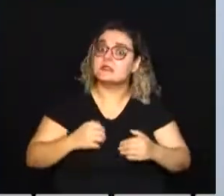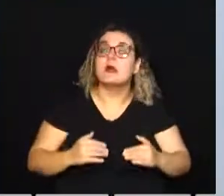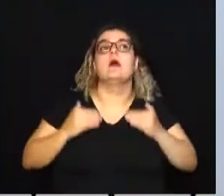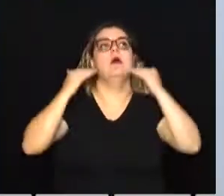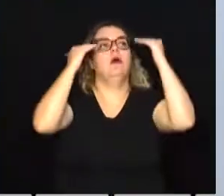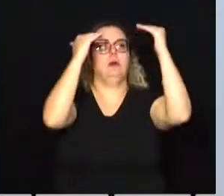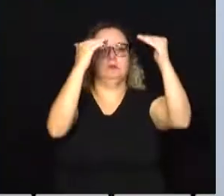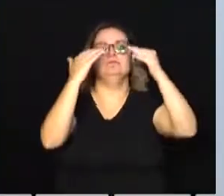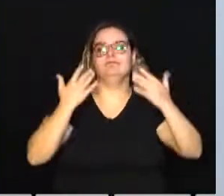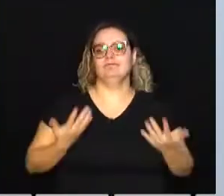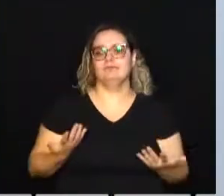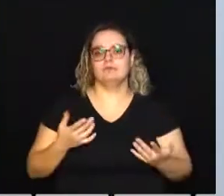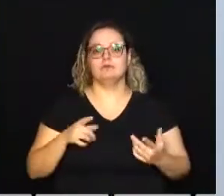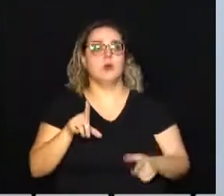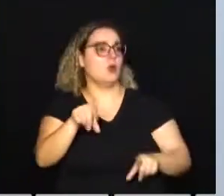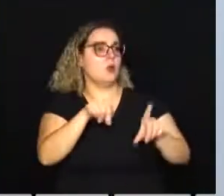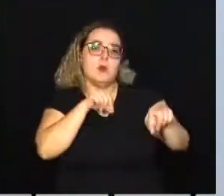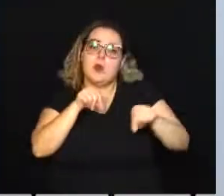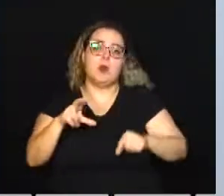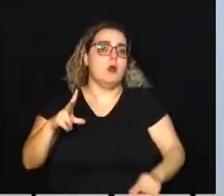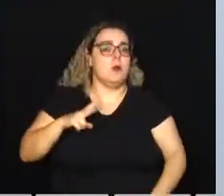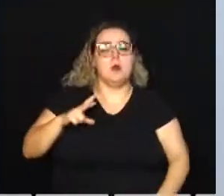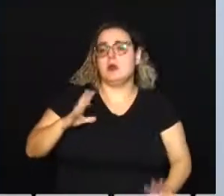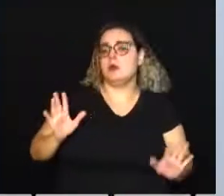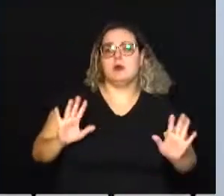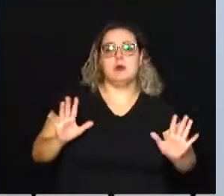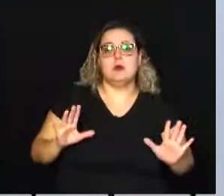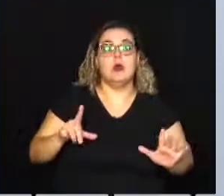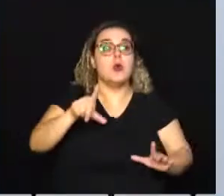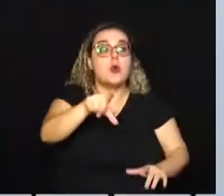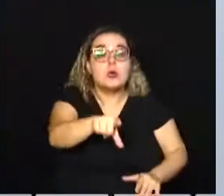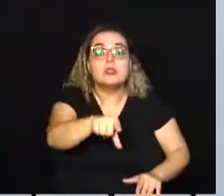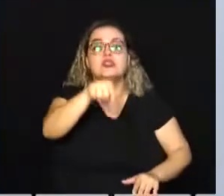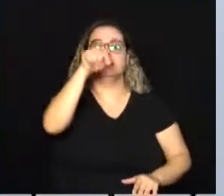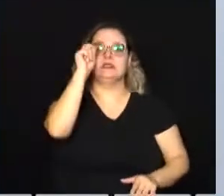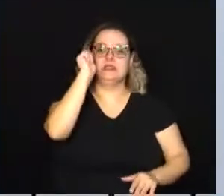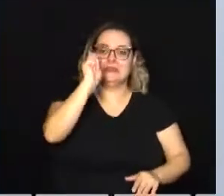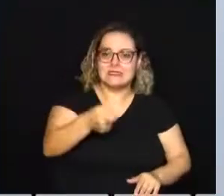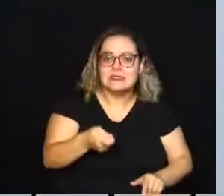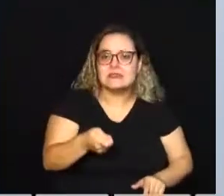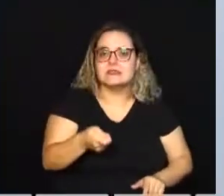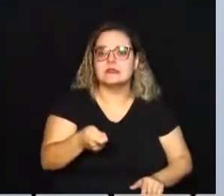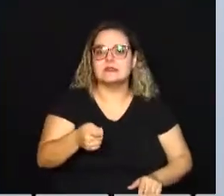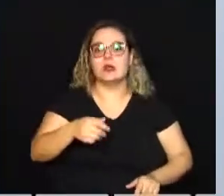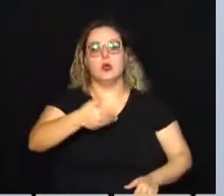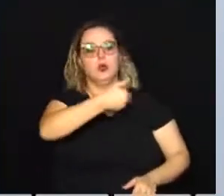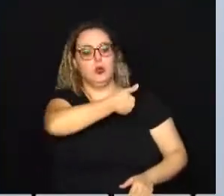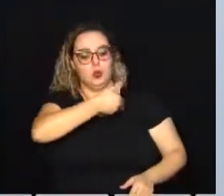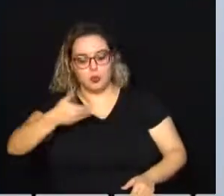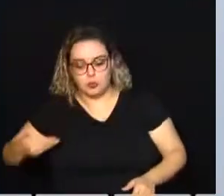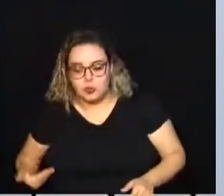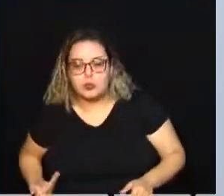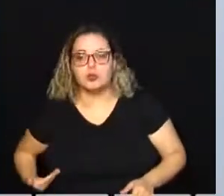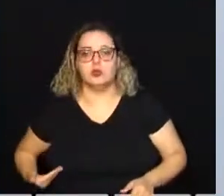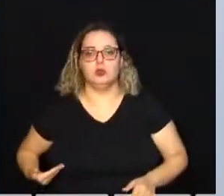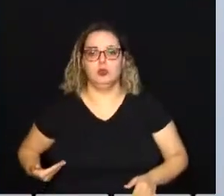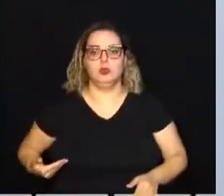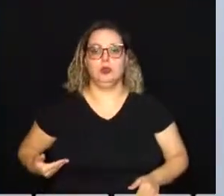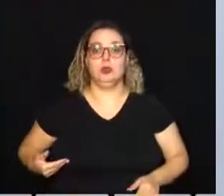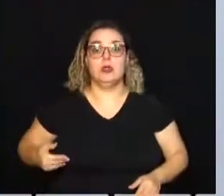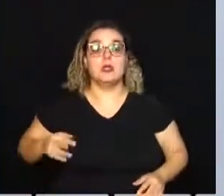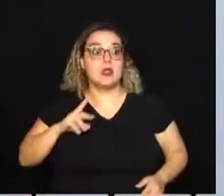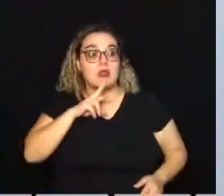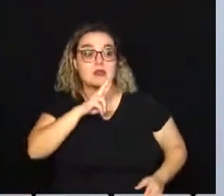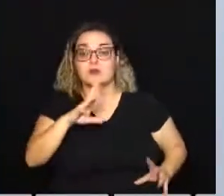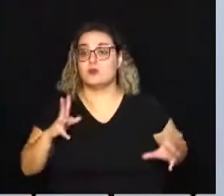é uma questão de opção individual, é uma questão de decisão do poder público que responde pela coletividade. E